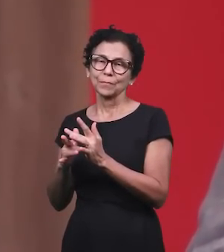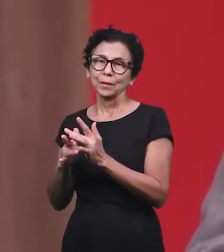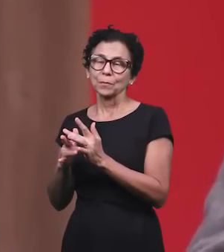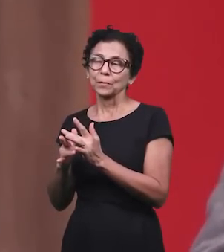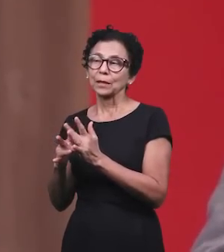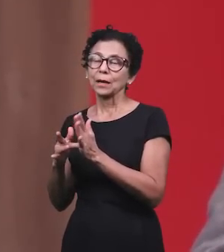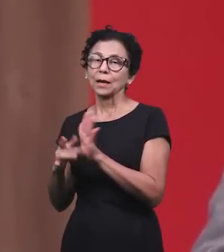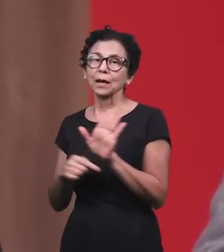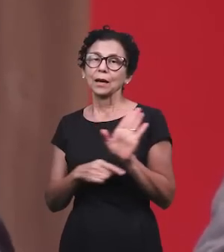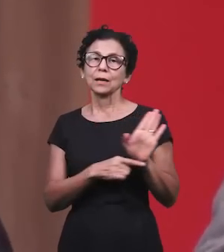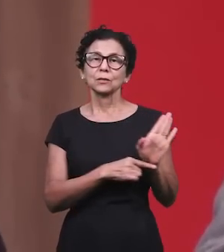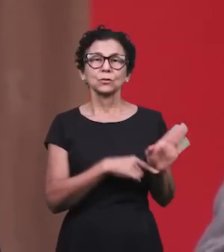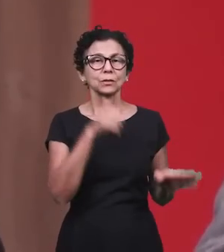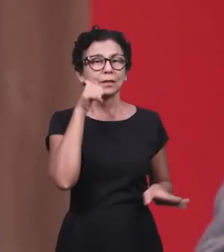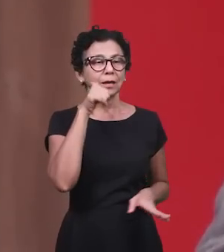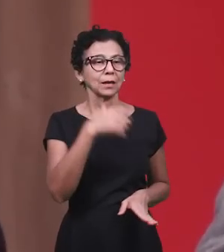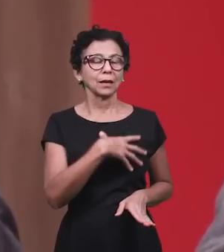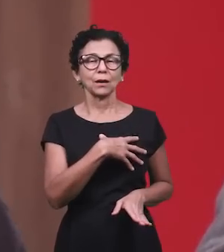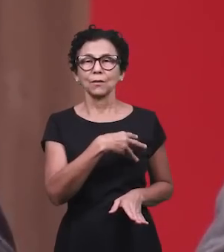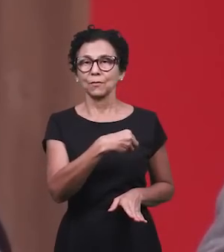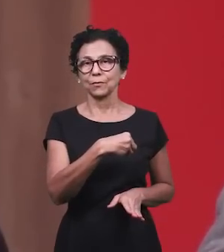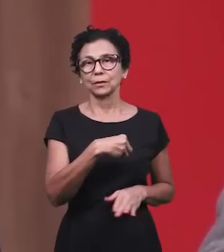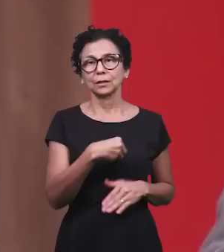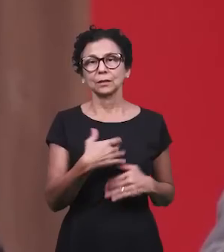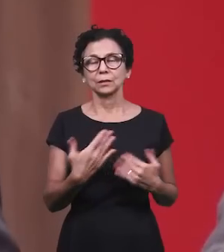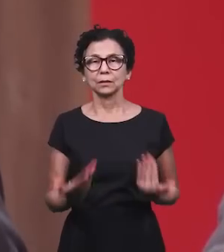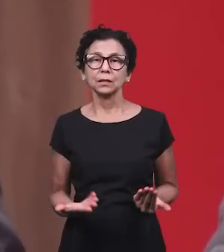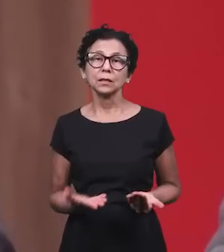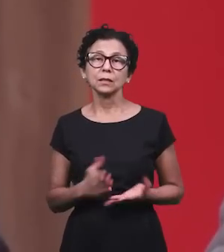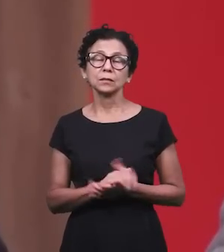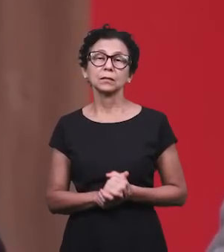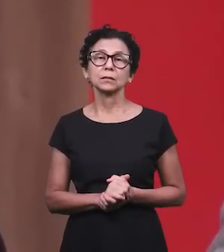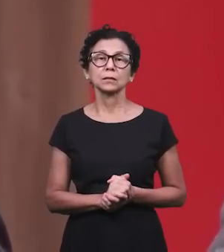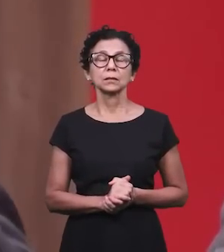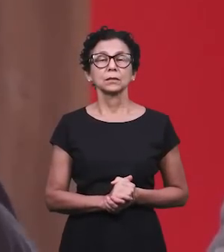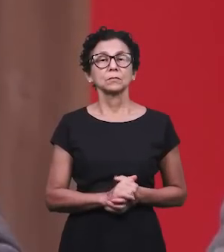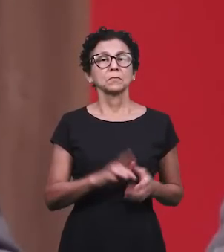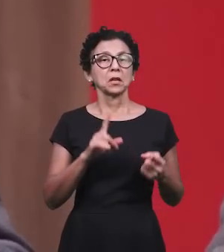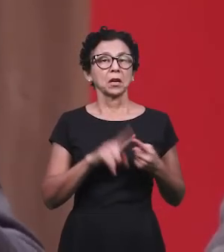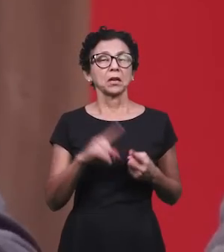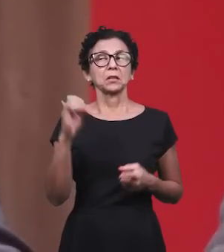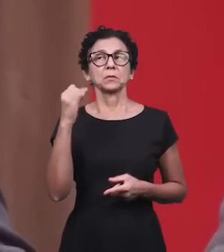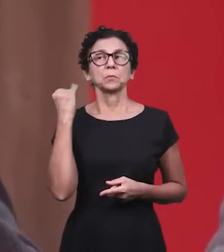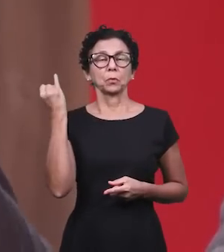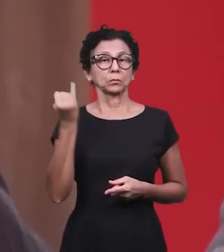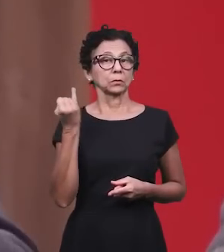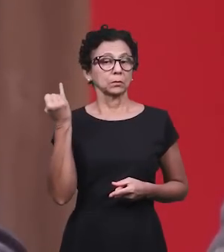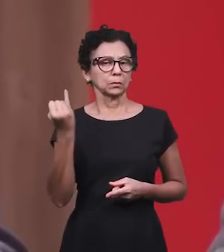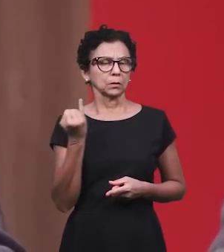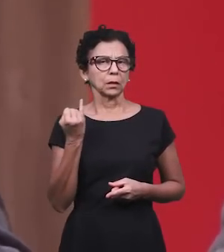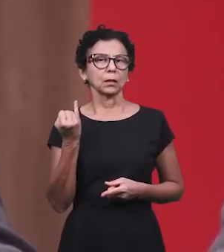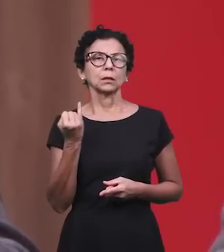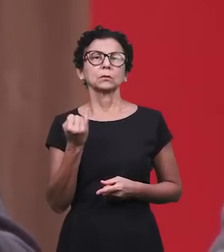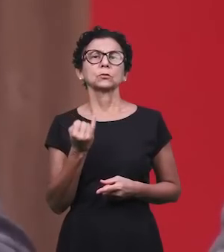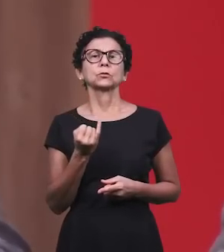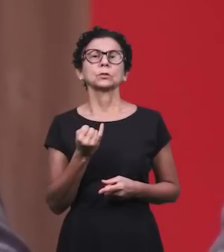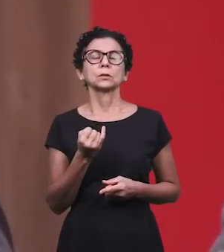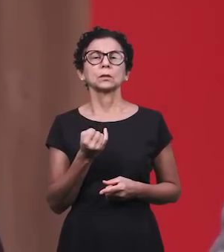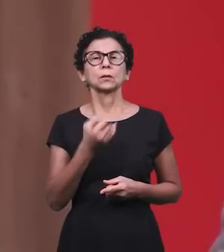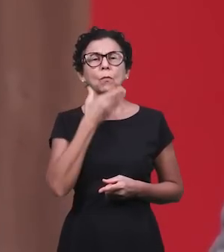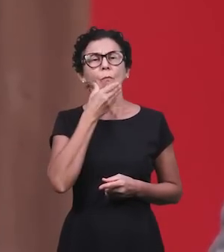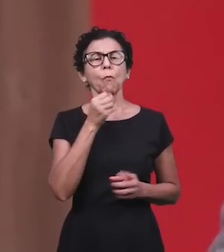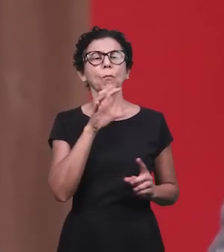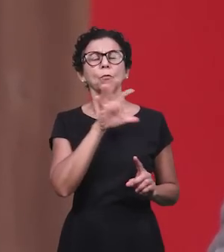Independente de quem ele era, da sua influência, da sua relevância, da sua importância ali, né, na